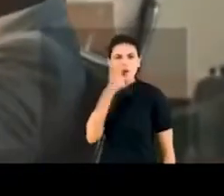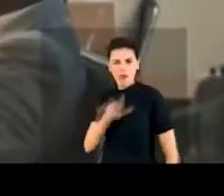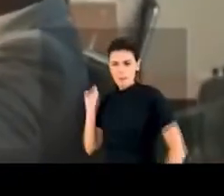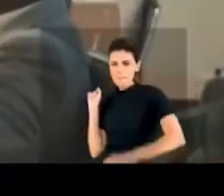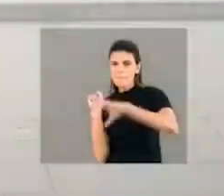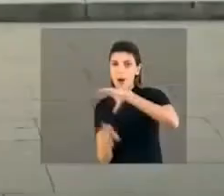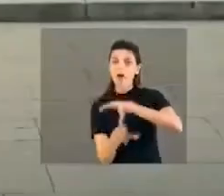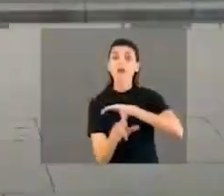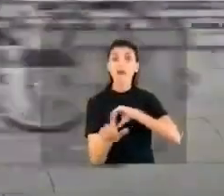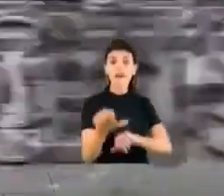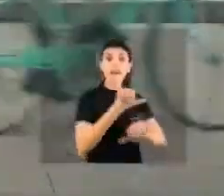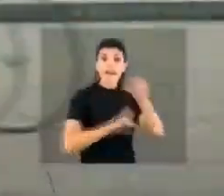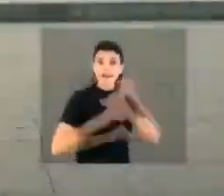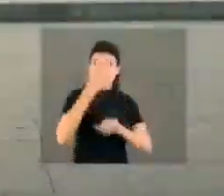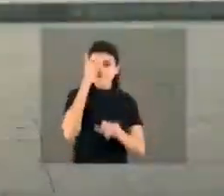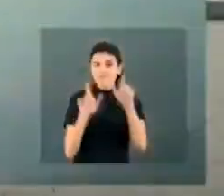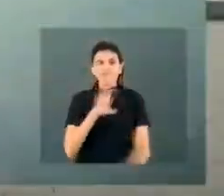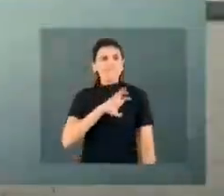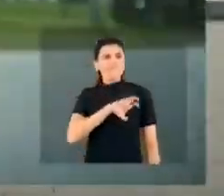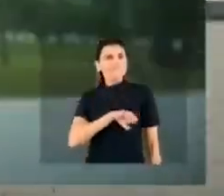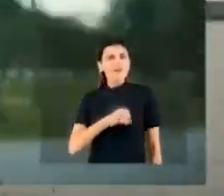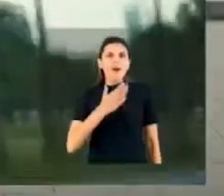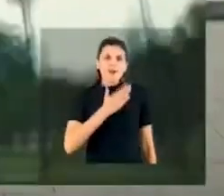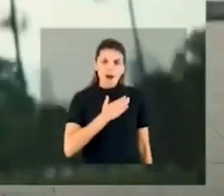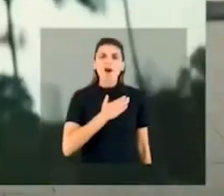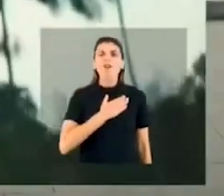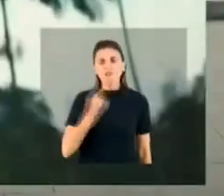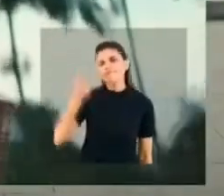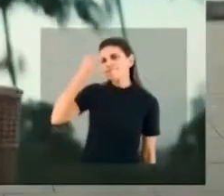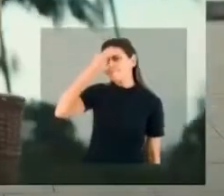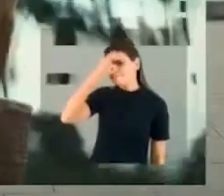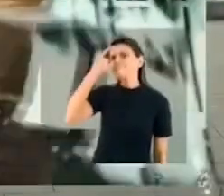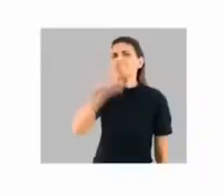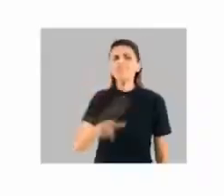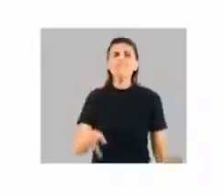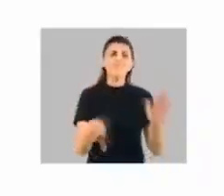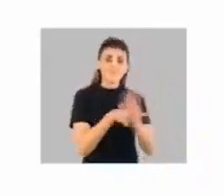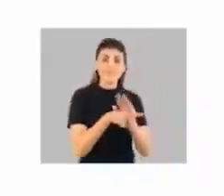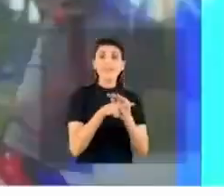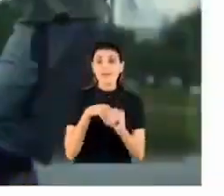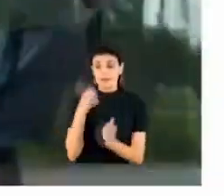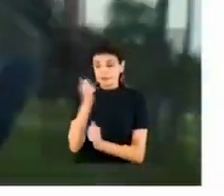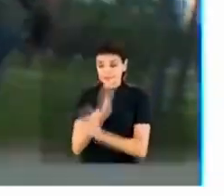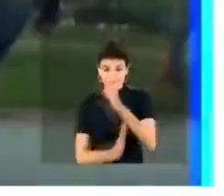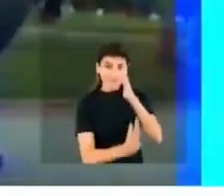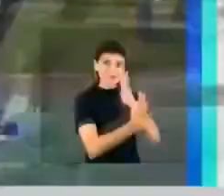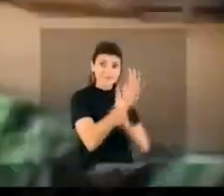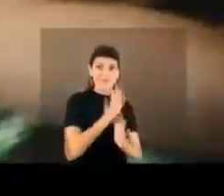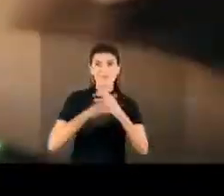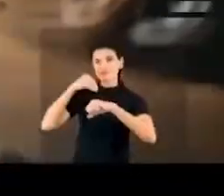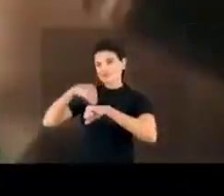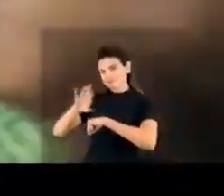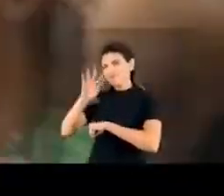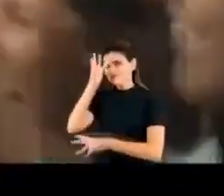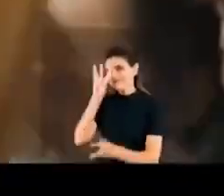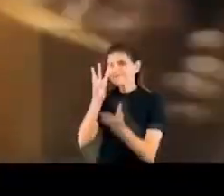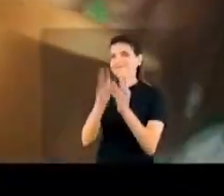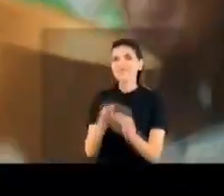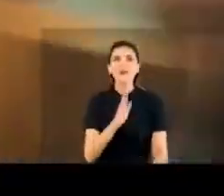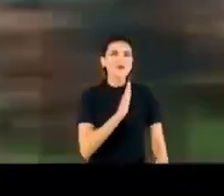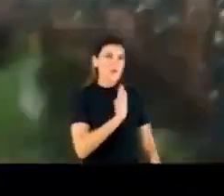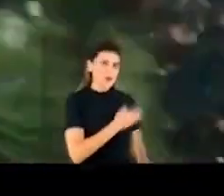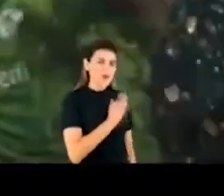é gol. Olha a galera armada, escuta o recado, não perde a noção. E através dessa canção, a dica é pro bolso, pro